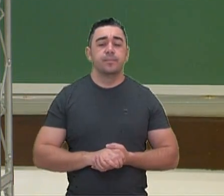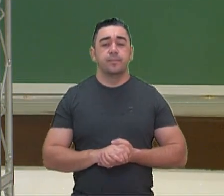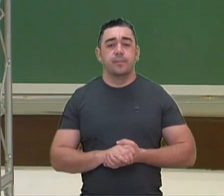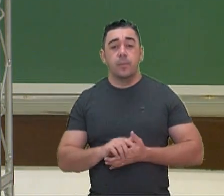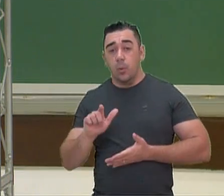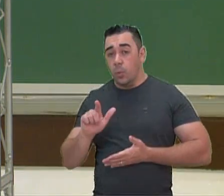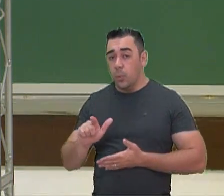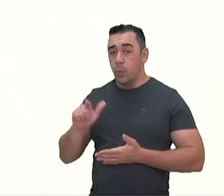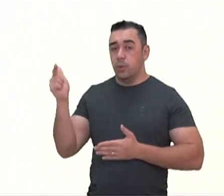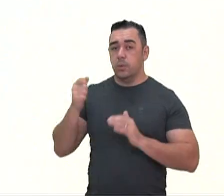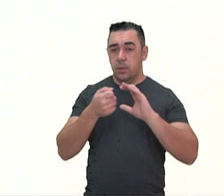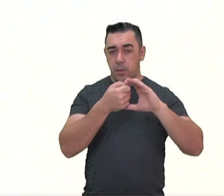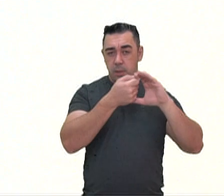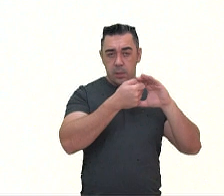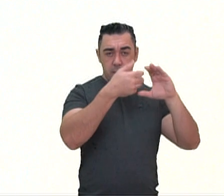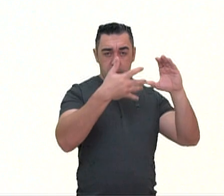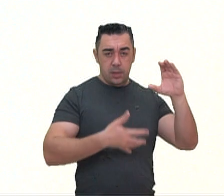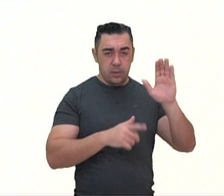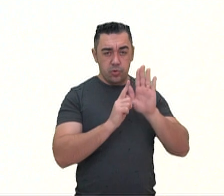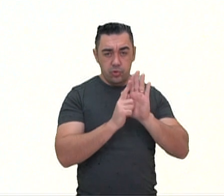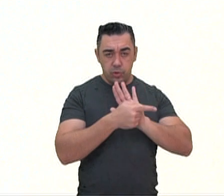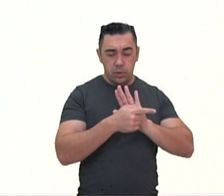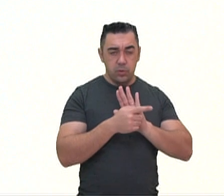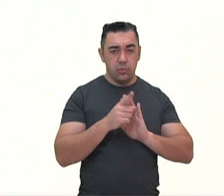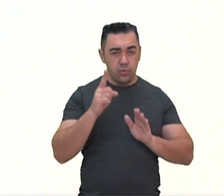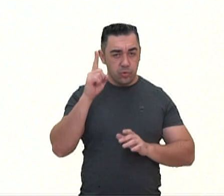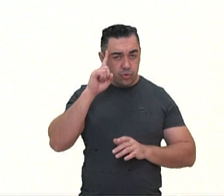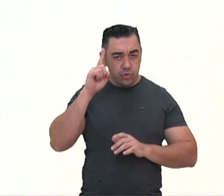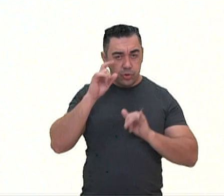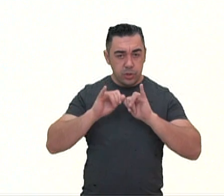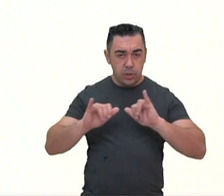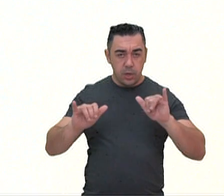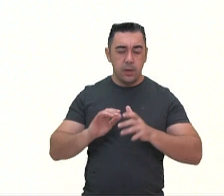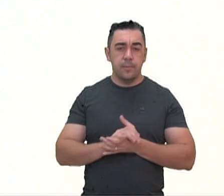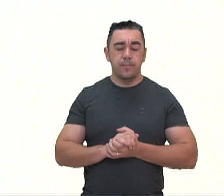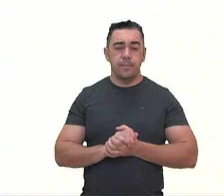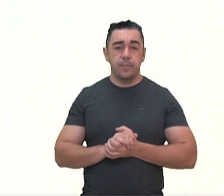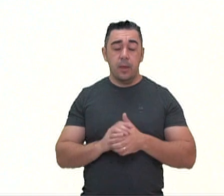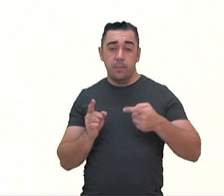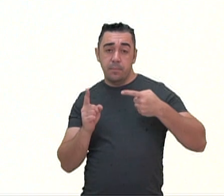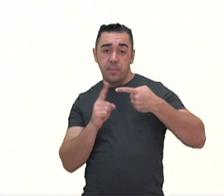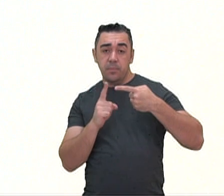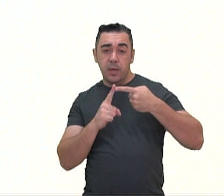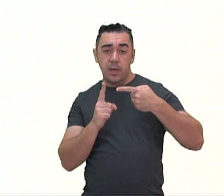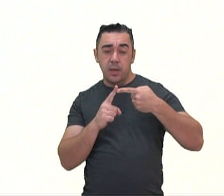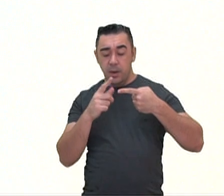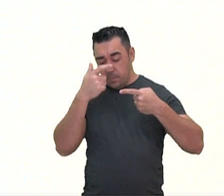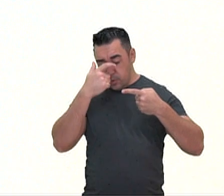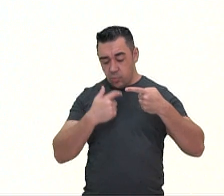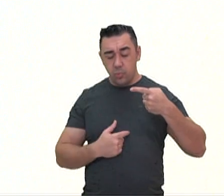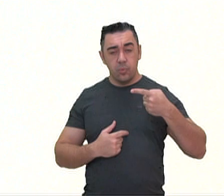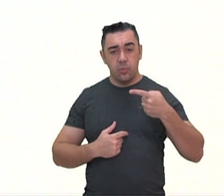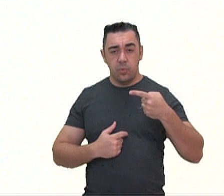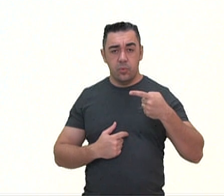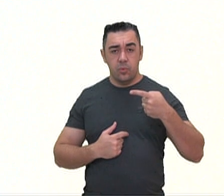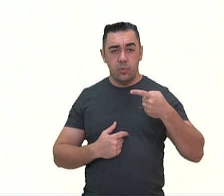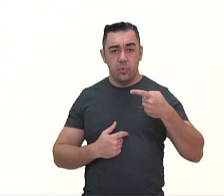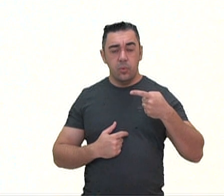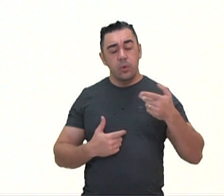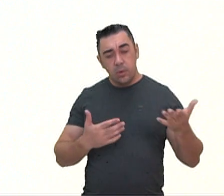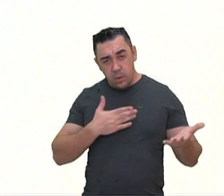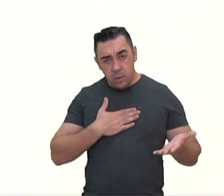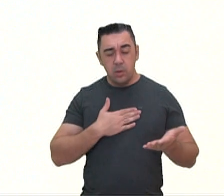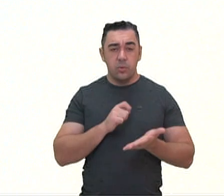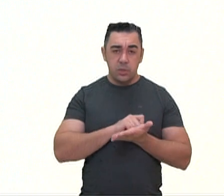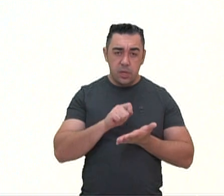Outra característica do gênero diário é a linguagem empregada em primeira pessoa. Claro, né? Eu que estou